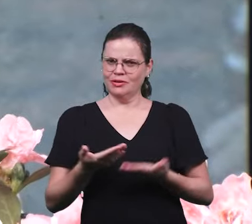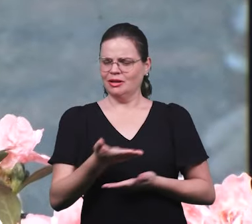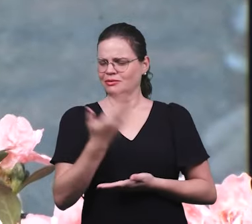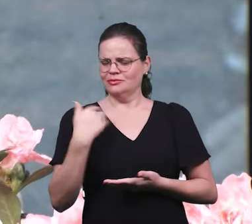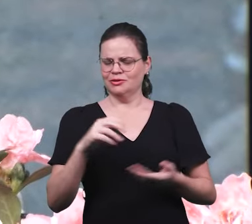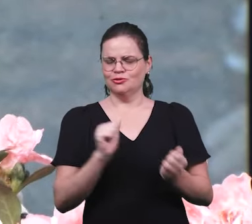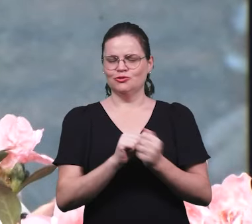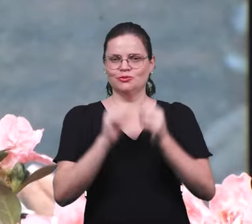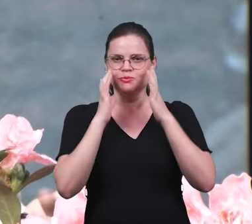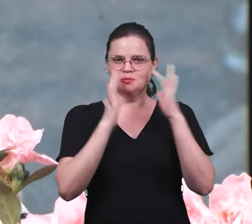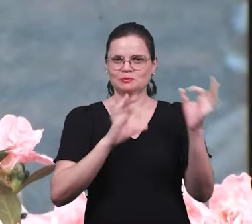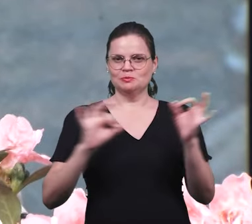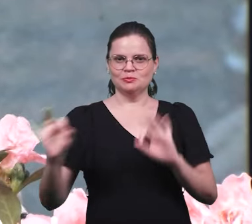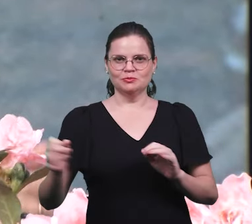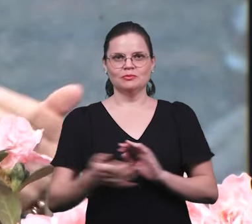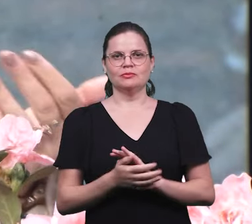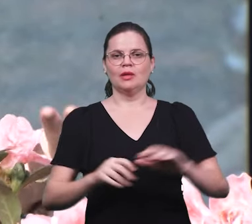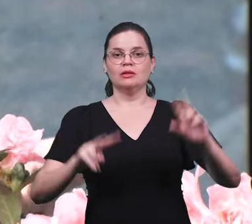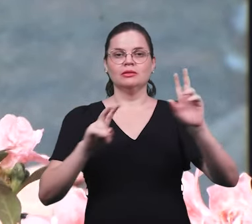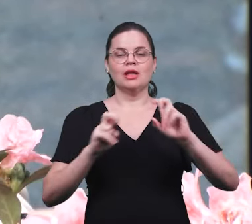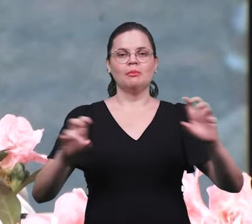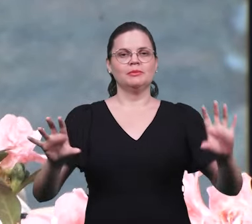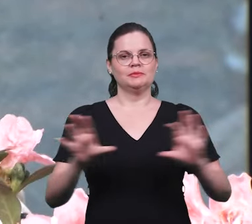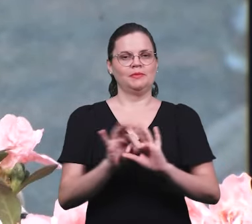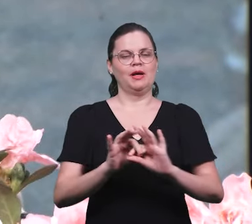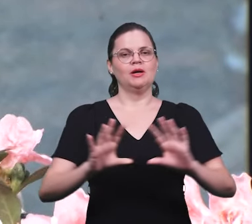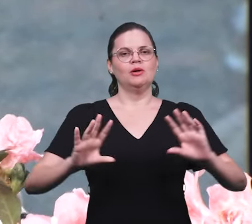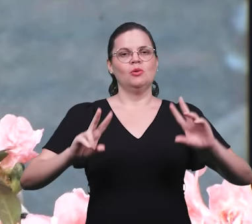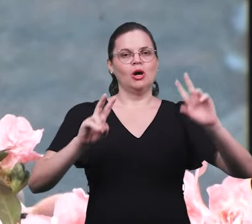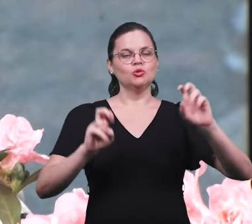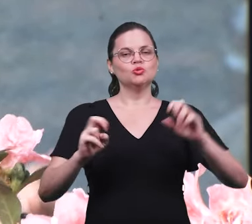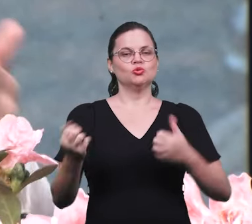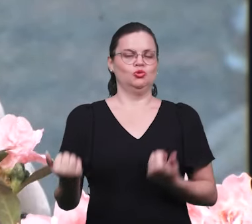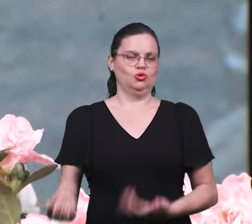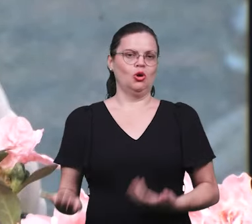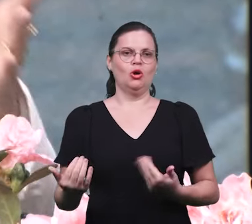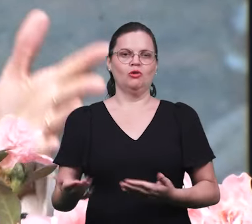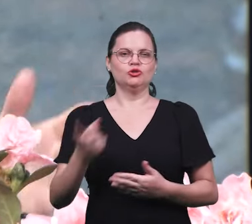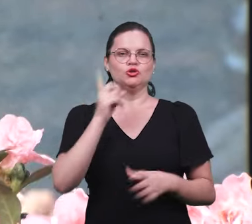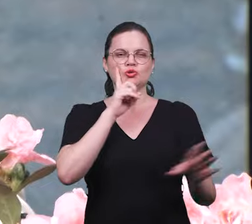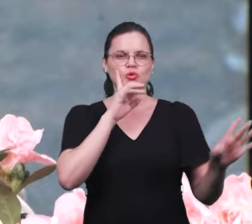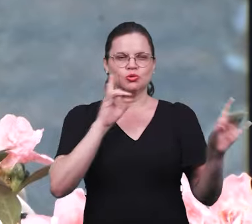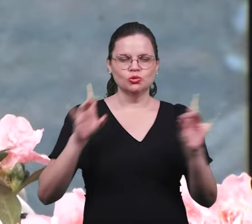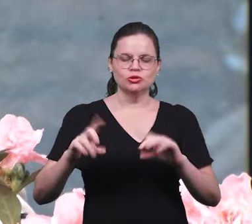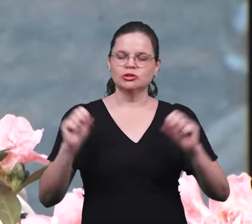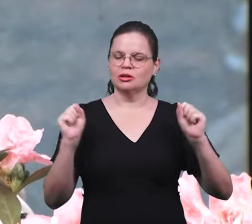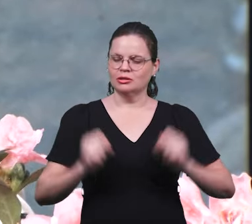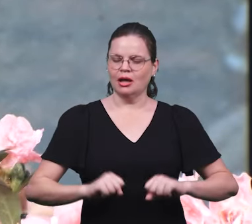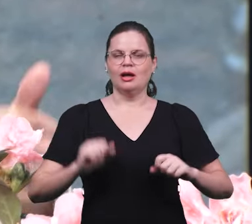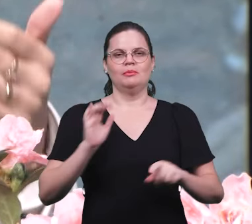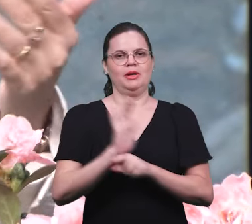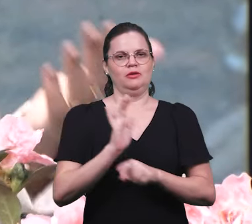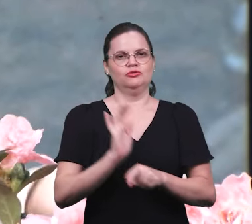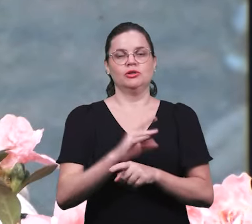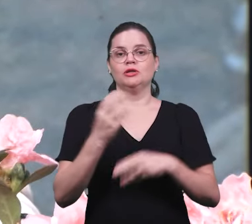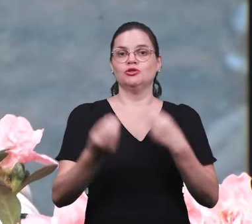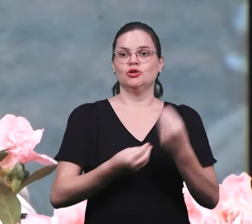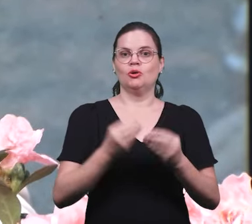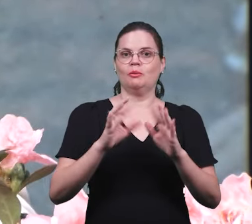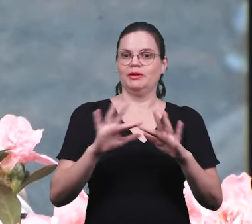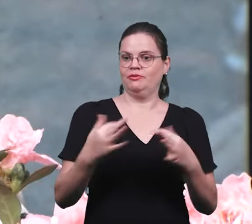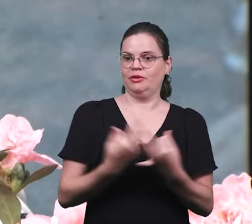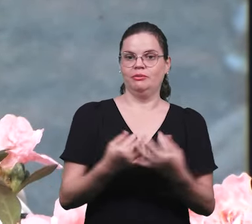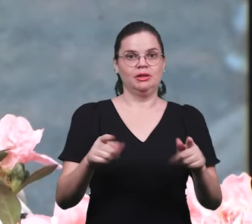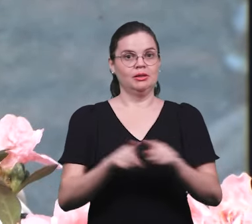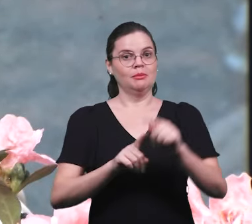Vem assistir. São temas ligados ao cotidiano dos jovens, que pode ajudar na vida familiar, na constituição do lar,